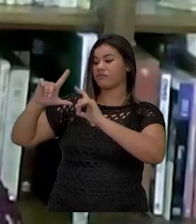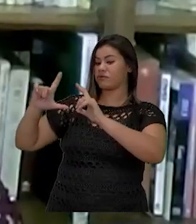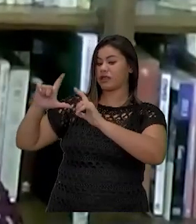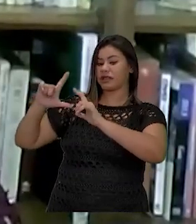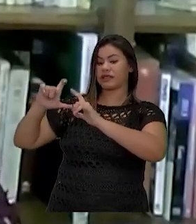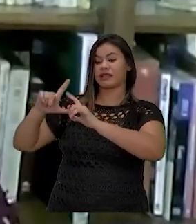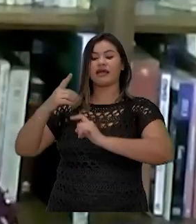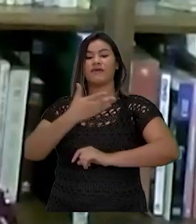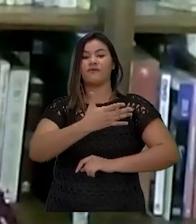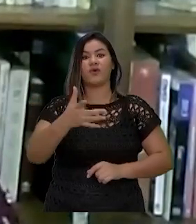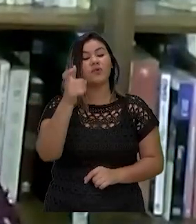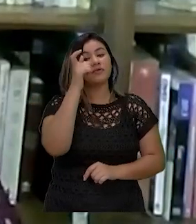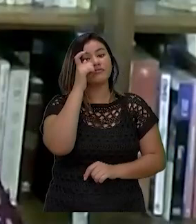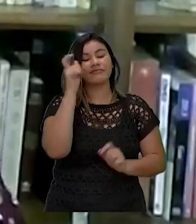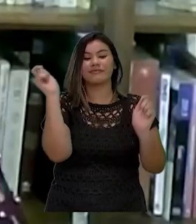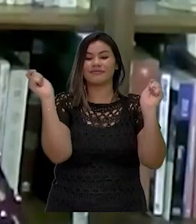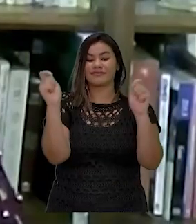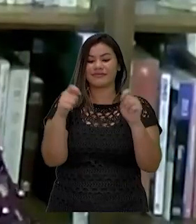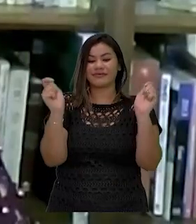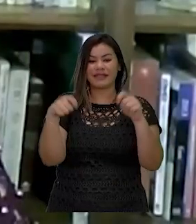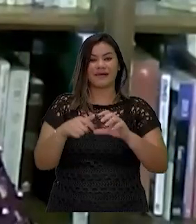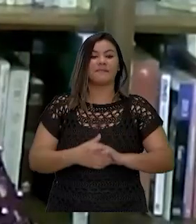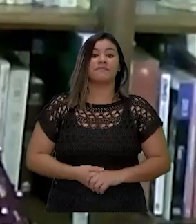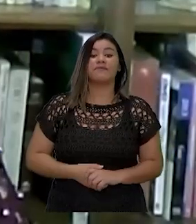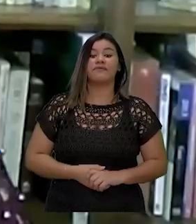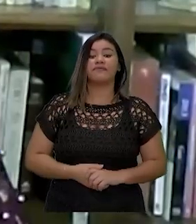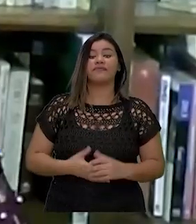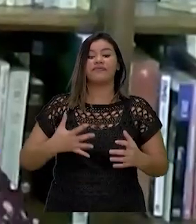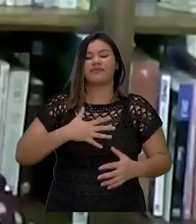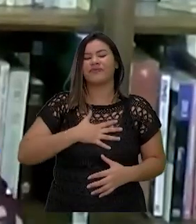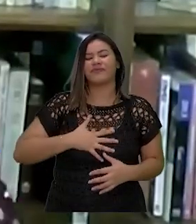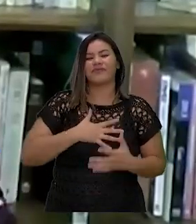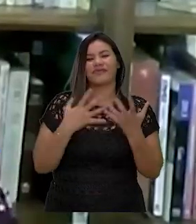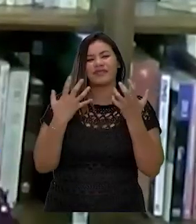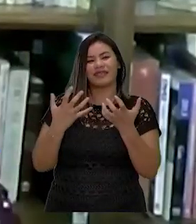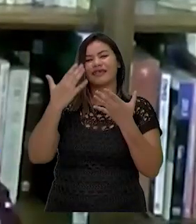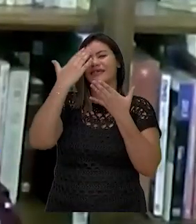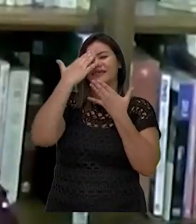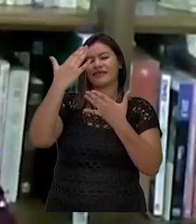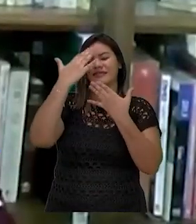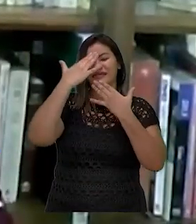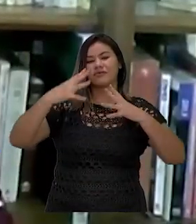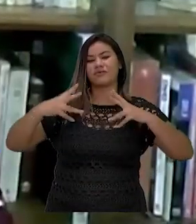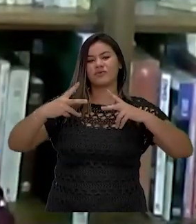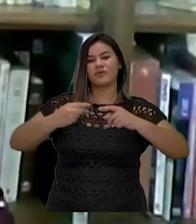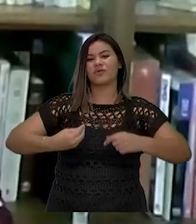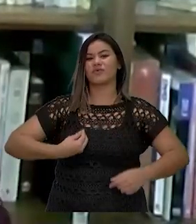projeto contado por outra pessoa possibilita que o estudante possa perceber o que idealizou sobre outro ponto de